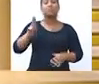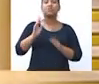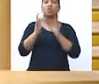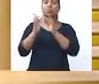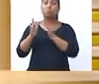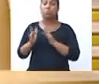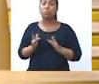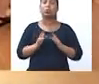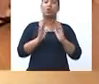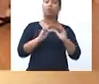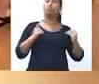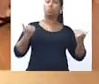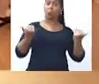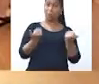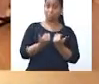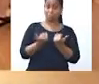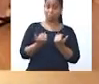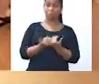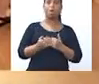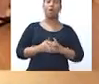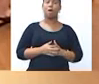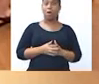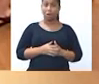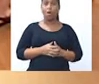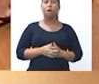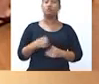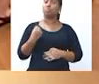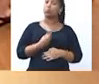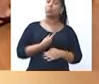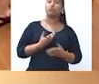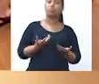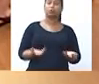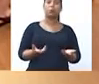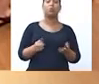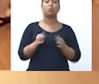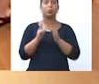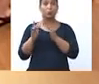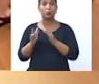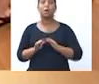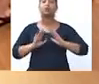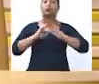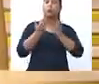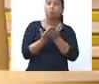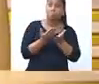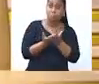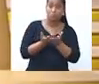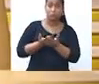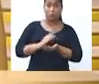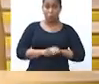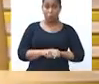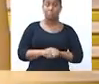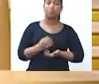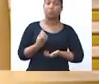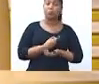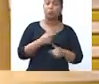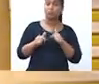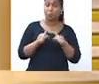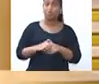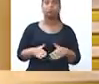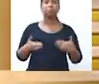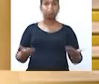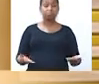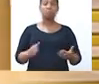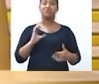contato com a comunidade de alguma forma. No nosso caso, a gente está entrando em contato com as escolas, né, que é isso que a gente trabalha. E